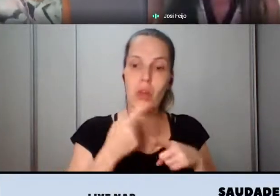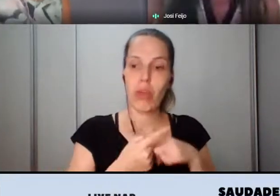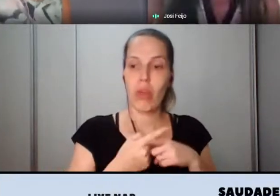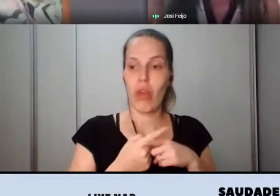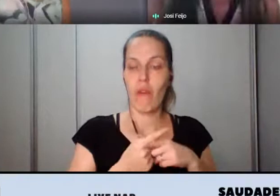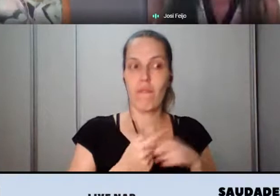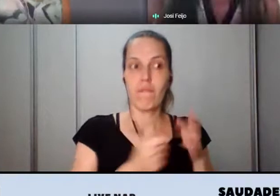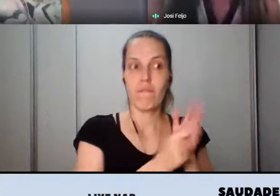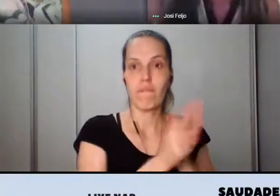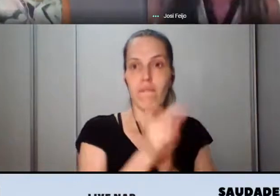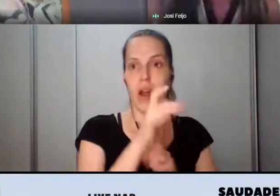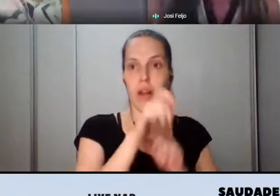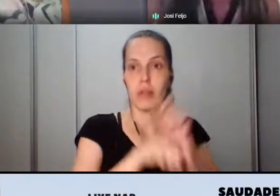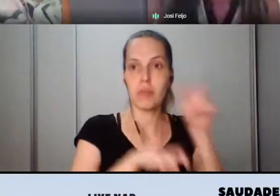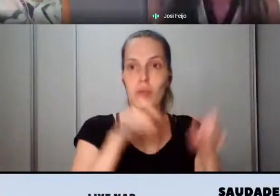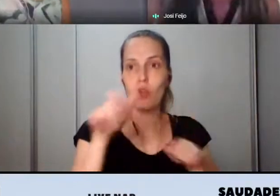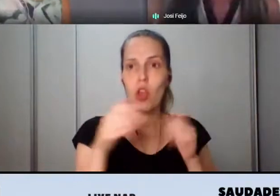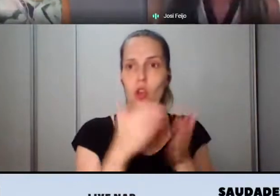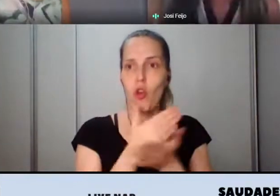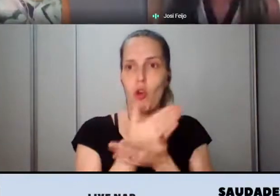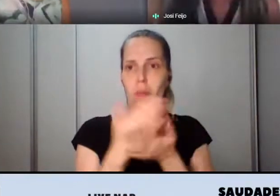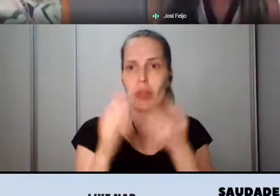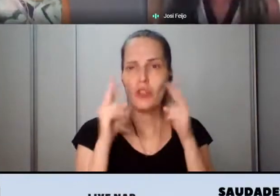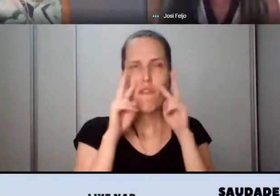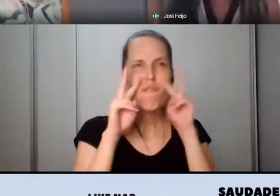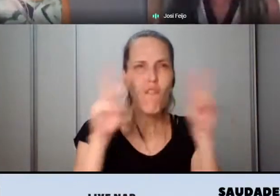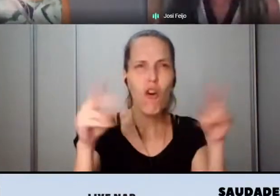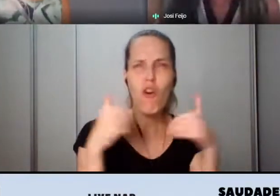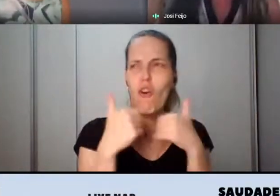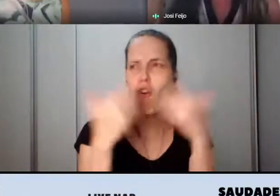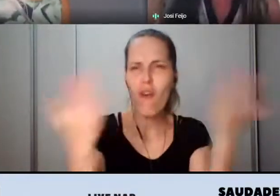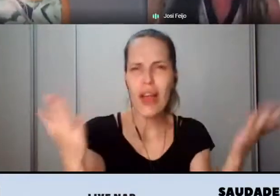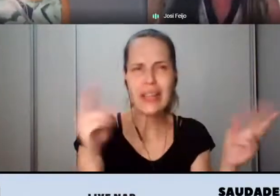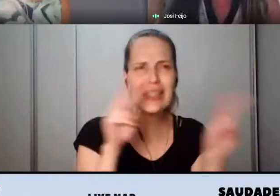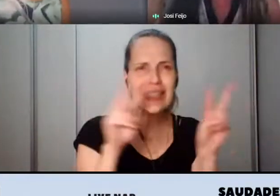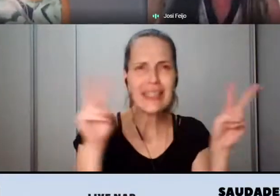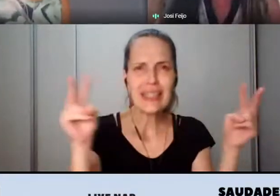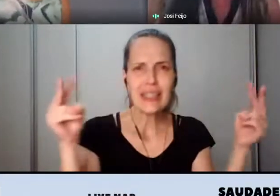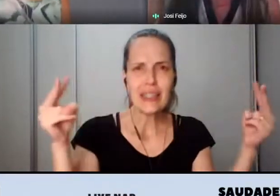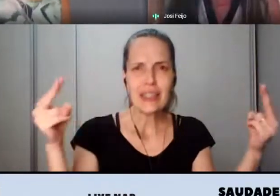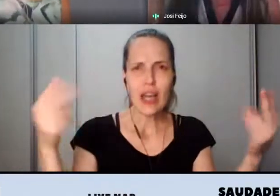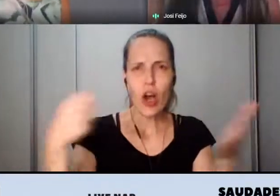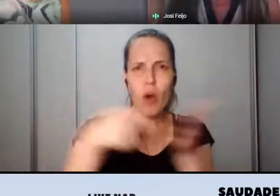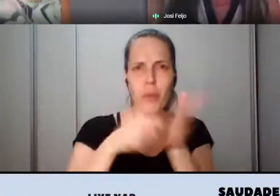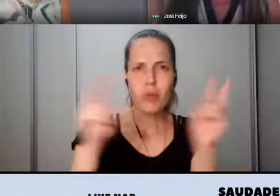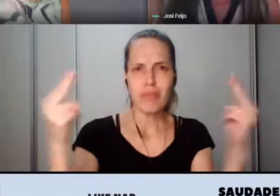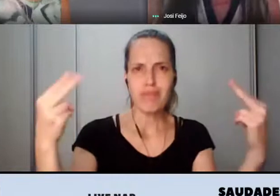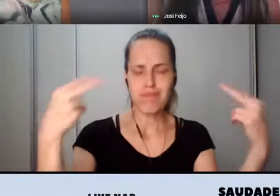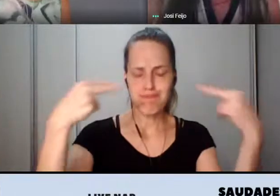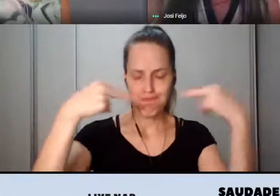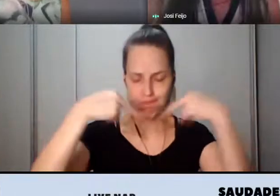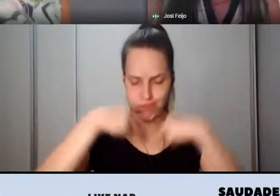olhassem para dentro, né? Tivessem mais, se interessassem mais por esse caminho do